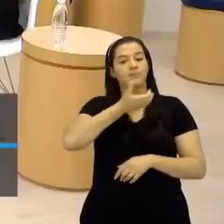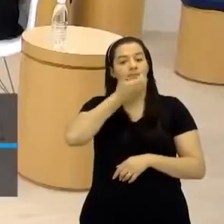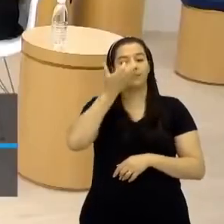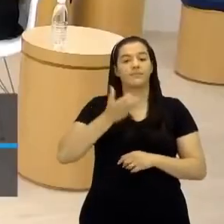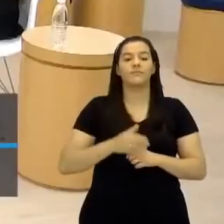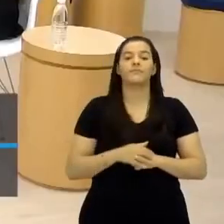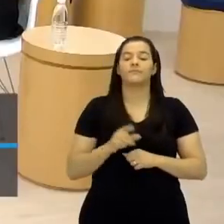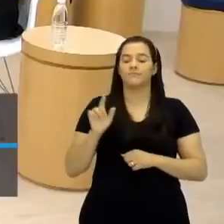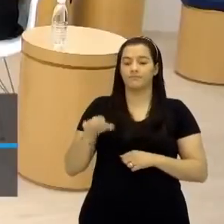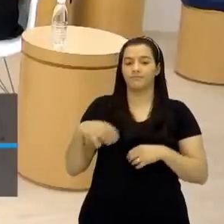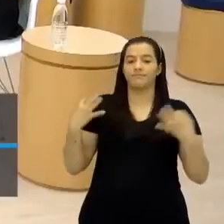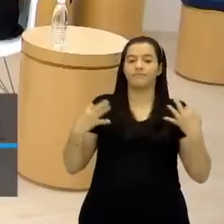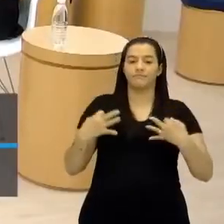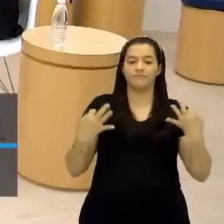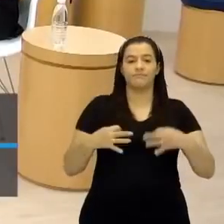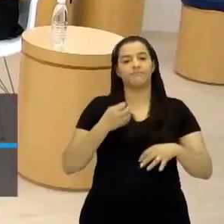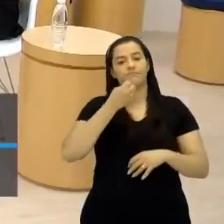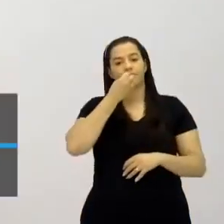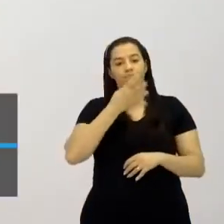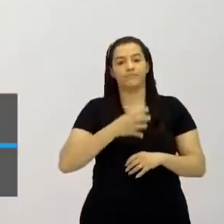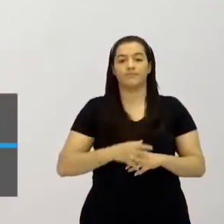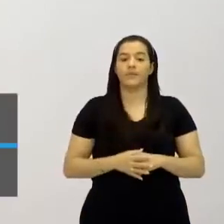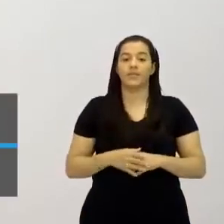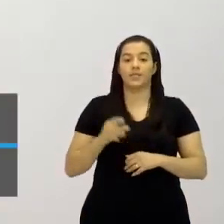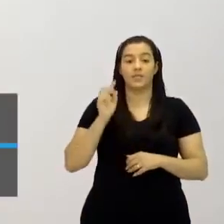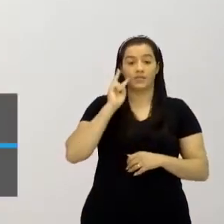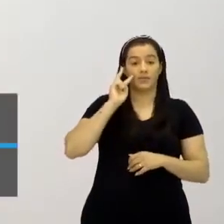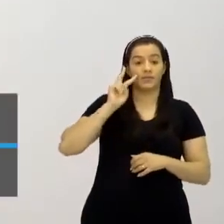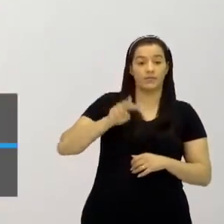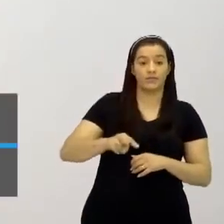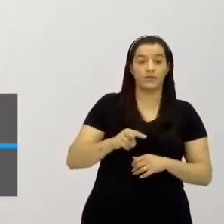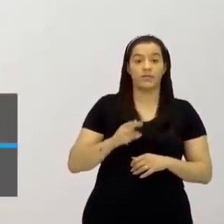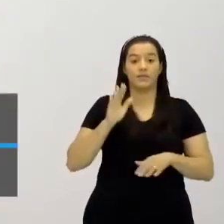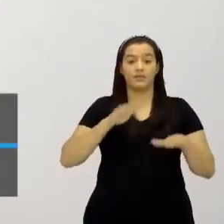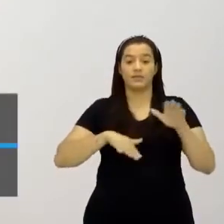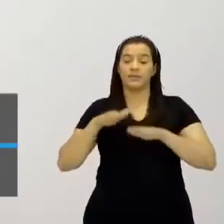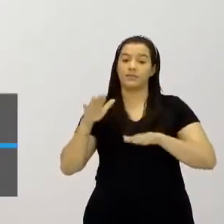aí, perfeito, né? Muito bom. E se você visualizar, uma